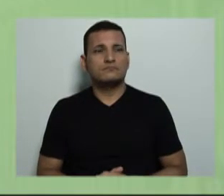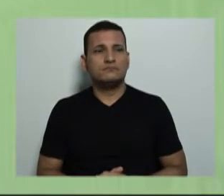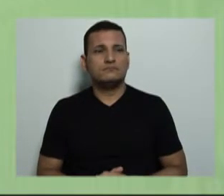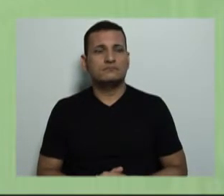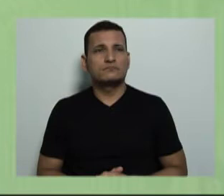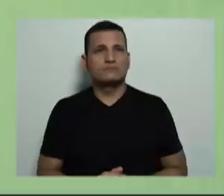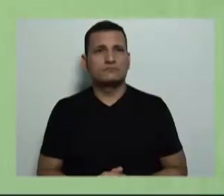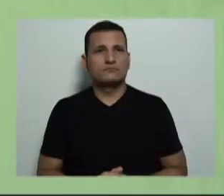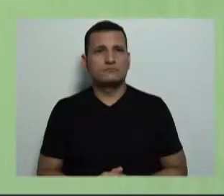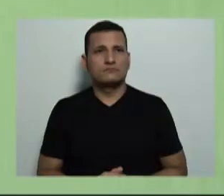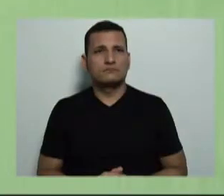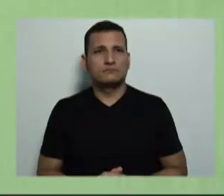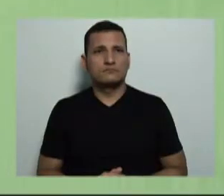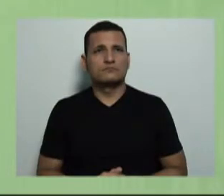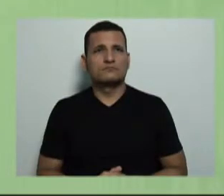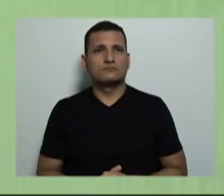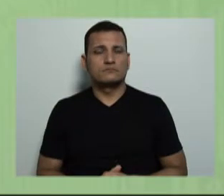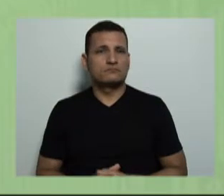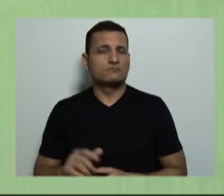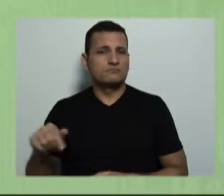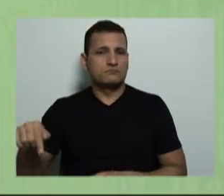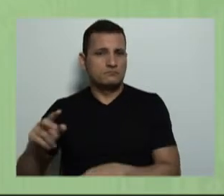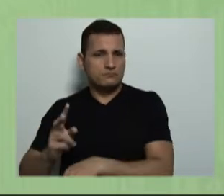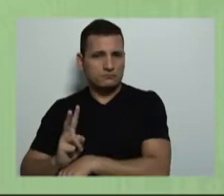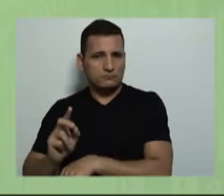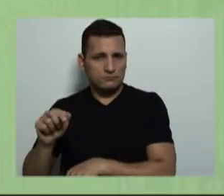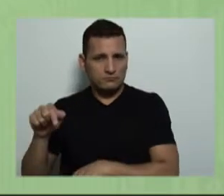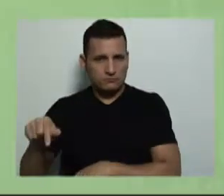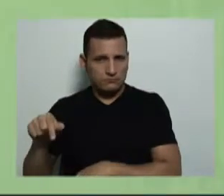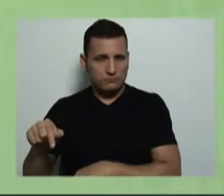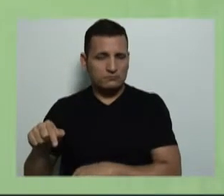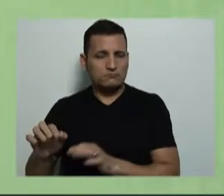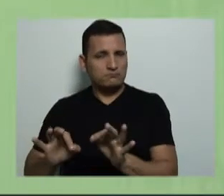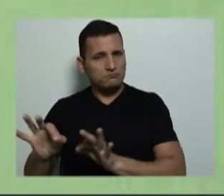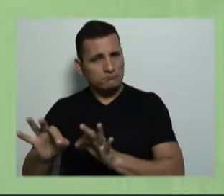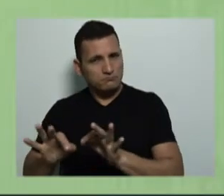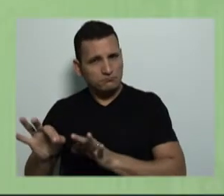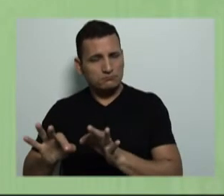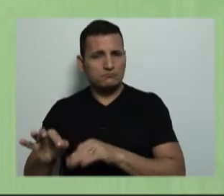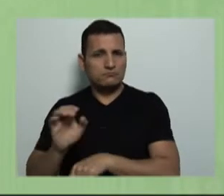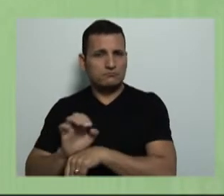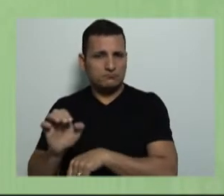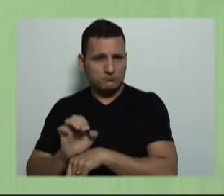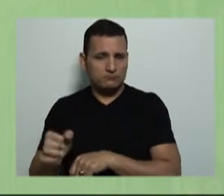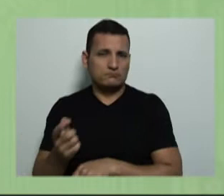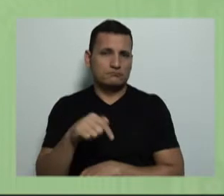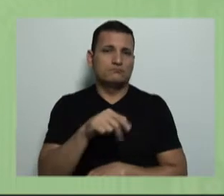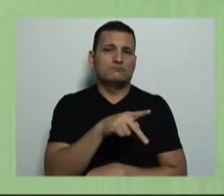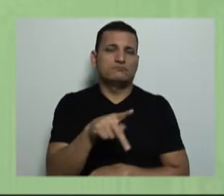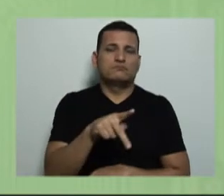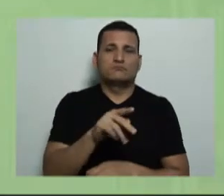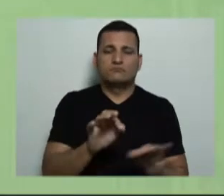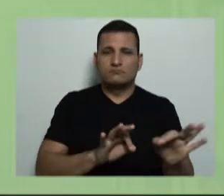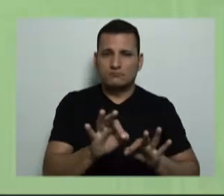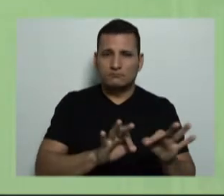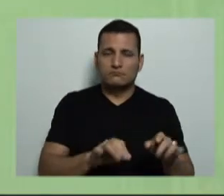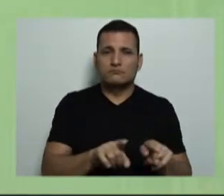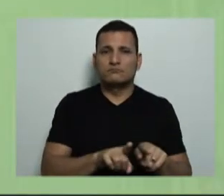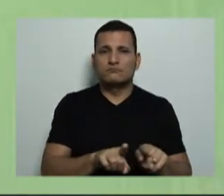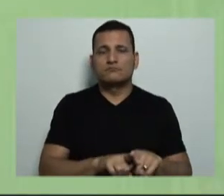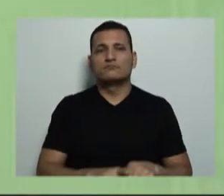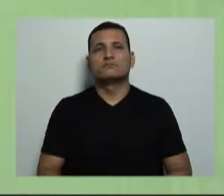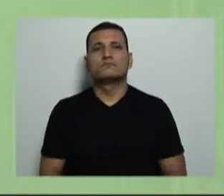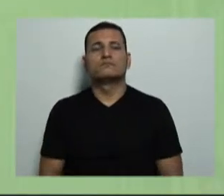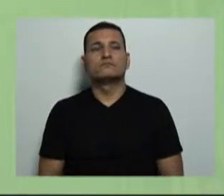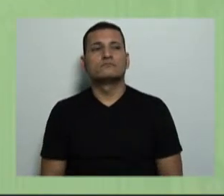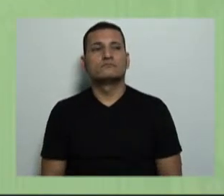Repetindo, por meio do supervisor indicado, elaborar plano de estágio juntamente com o professor orientador e estudante